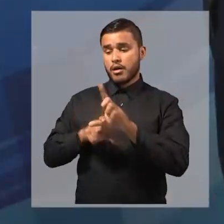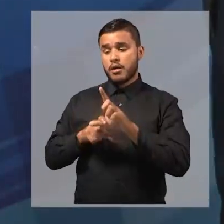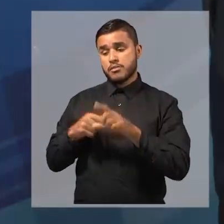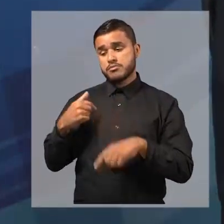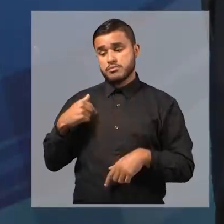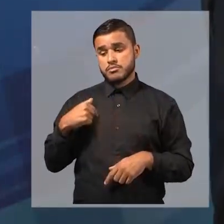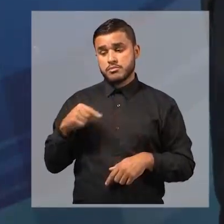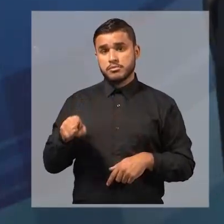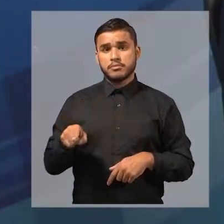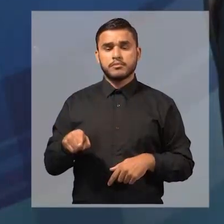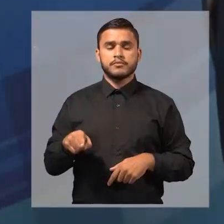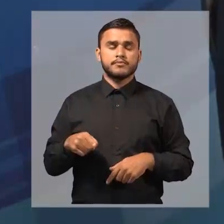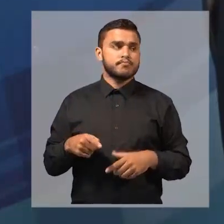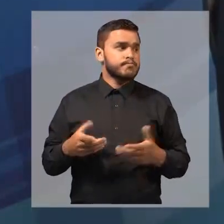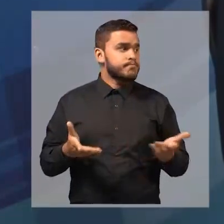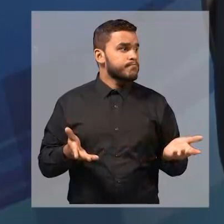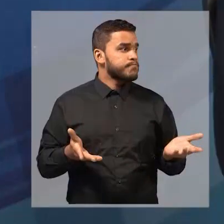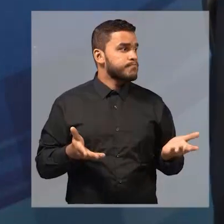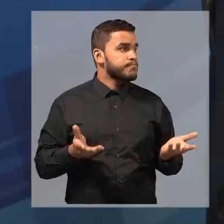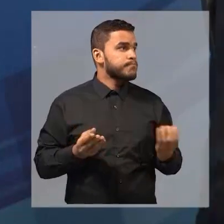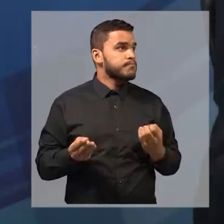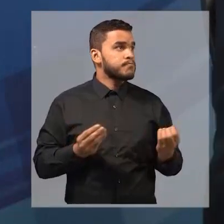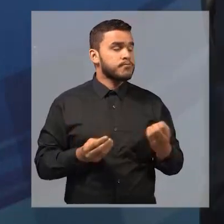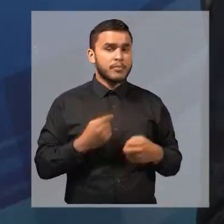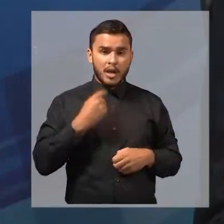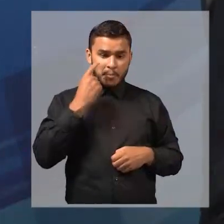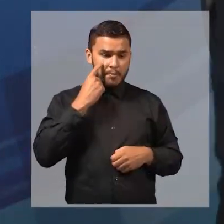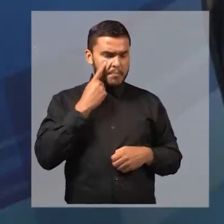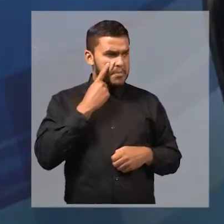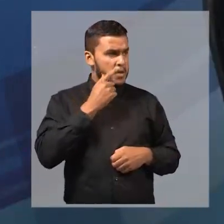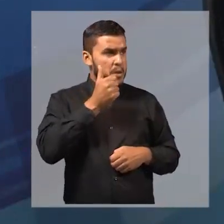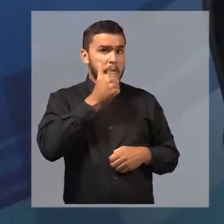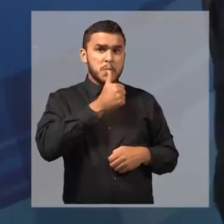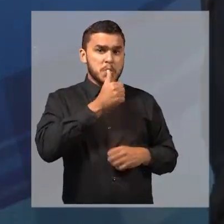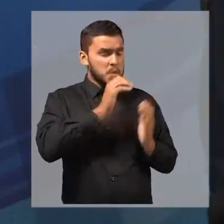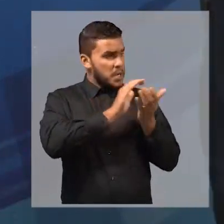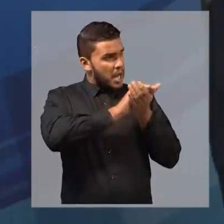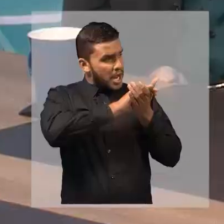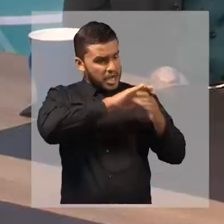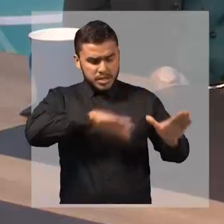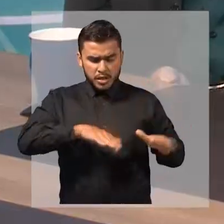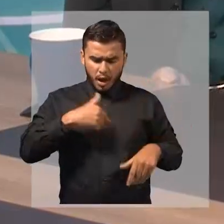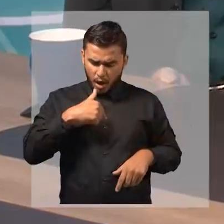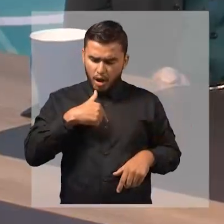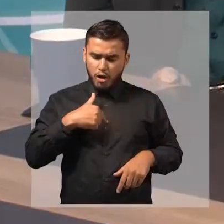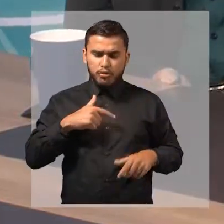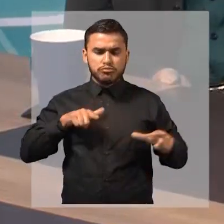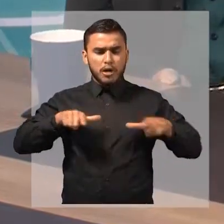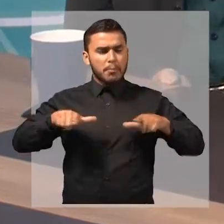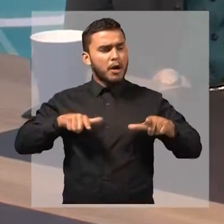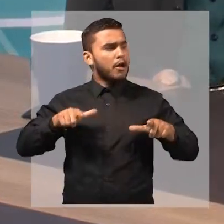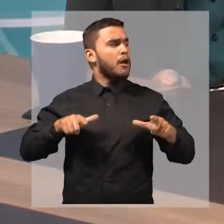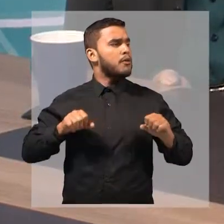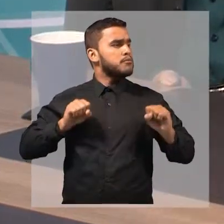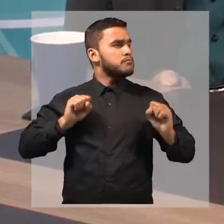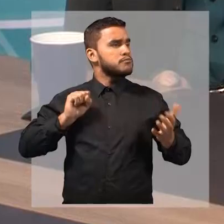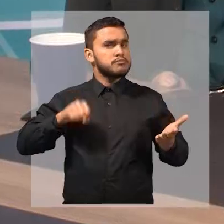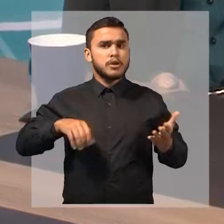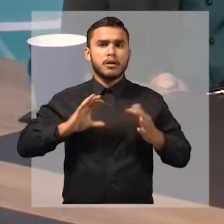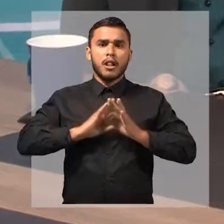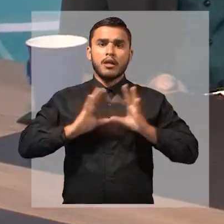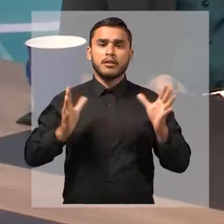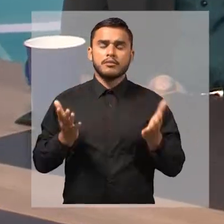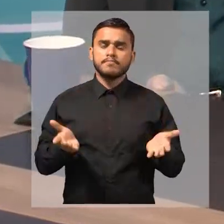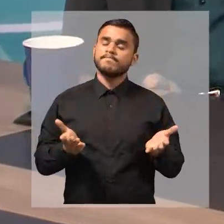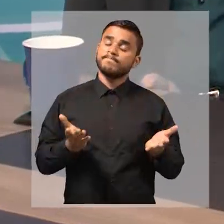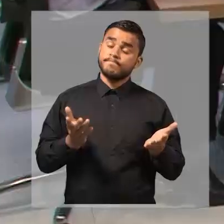o marido porque tem condições né? E isso gera uma violência, né, por parte dele. Então, eu só